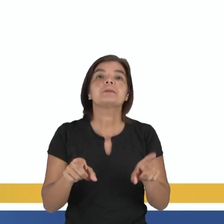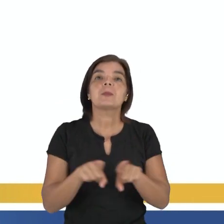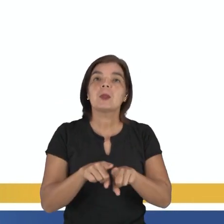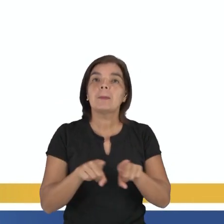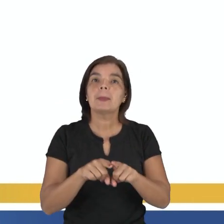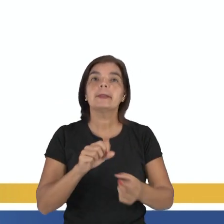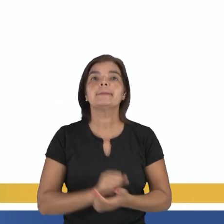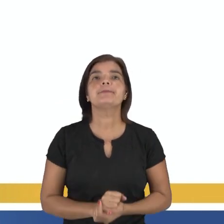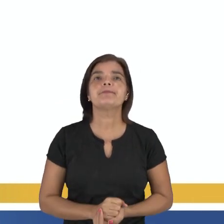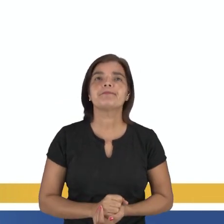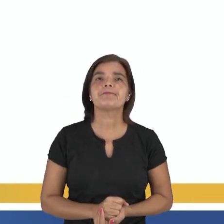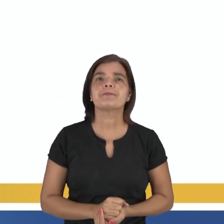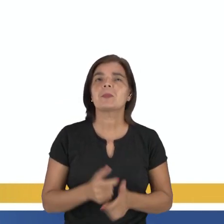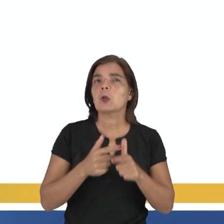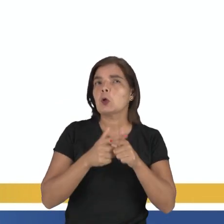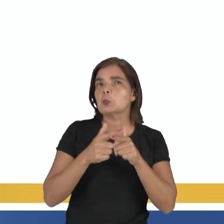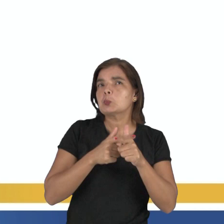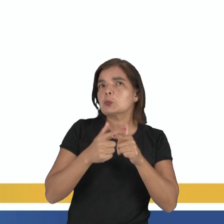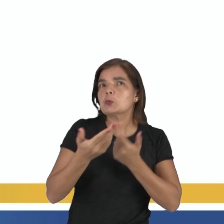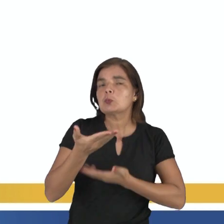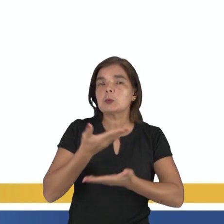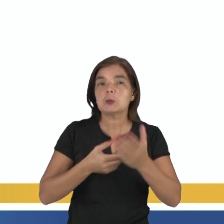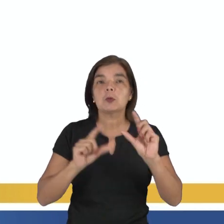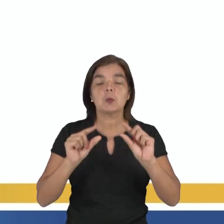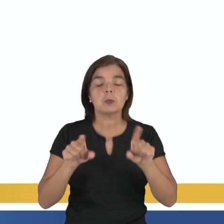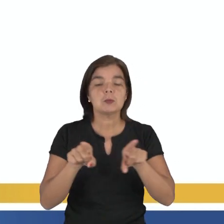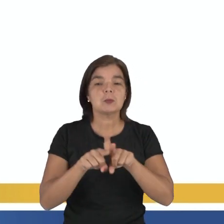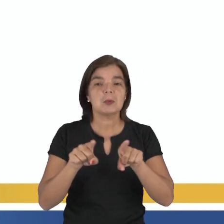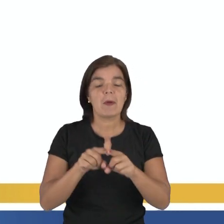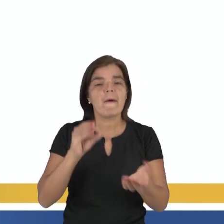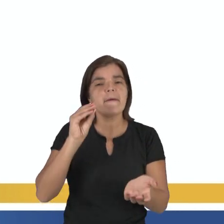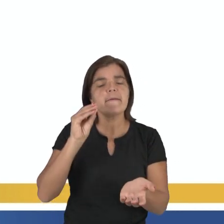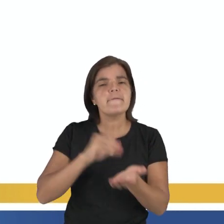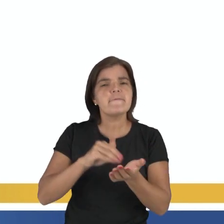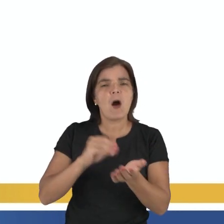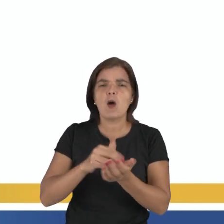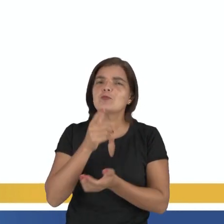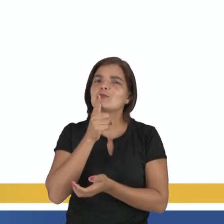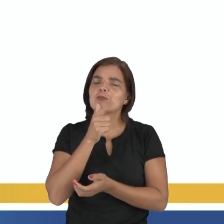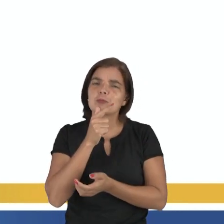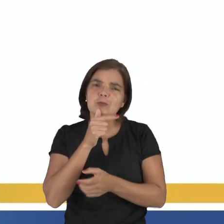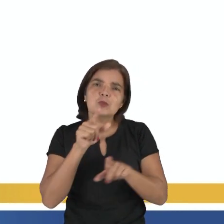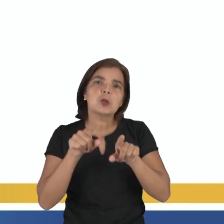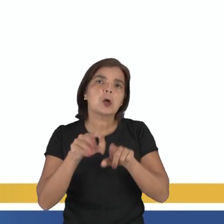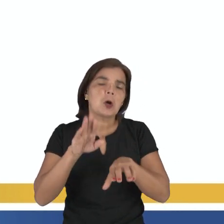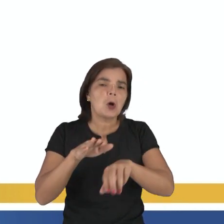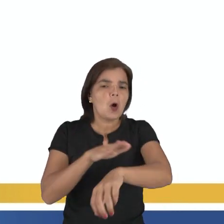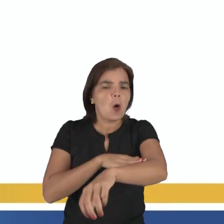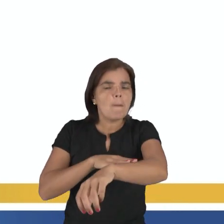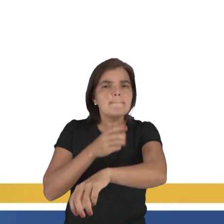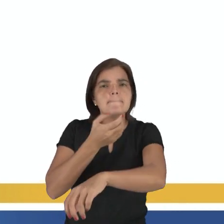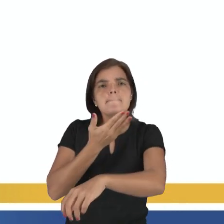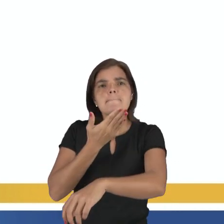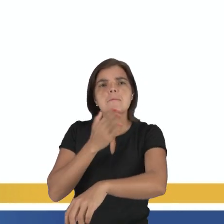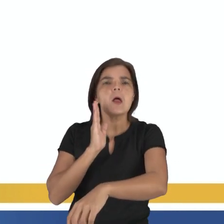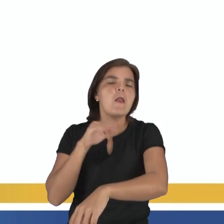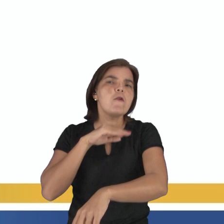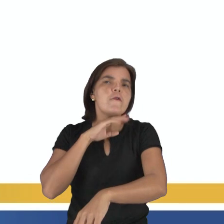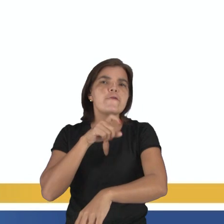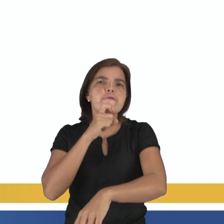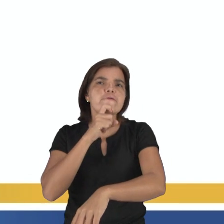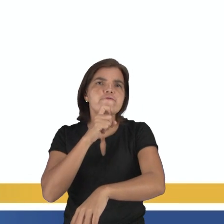ser problemas relativamente pequenos, como uma leve desidratação ou pele fria, coisas desse